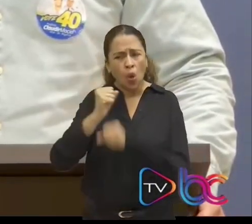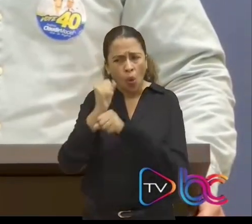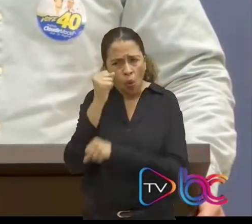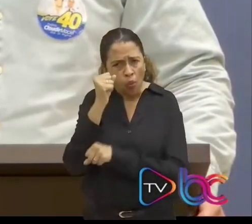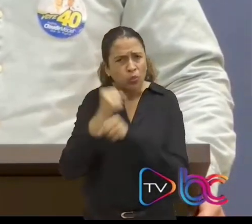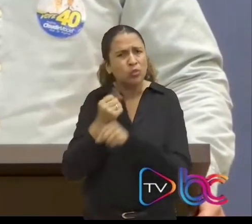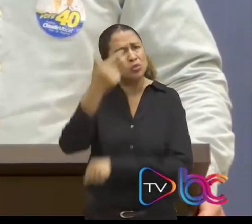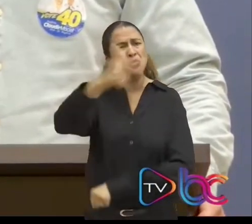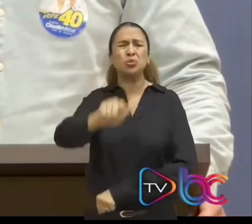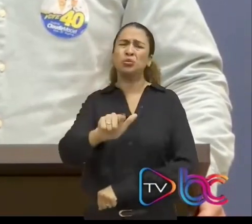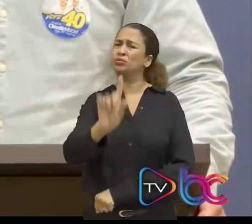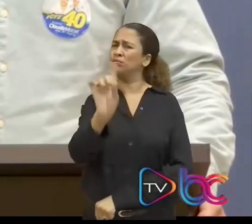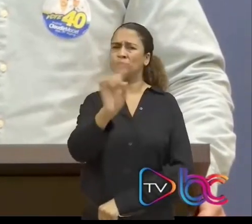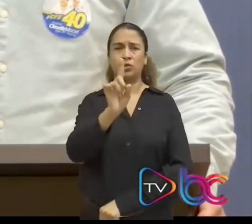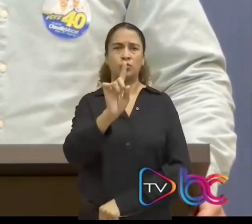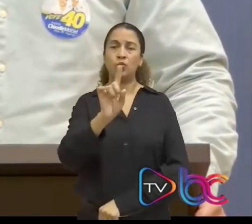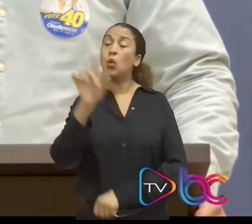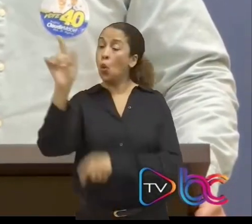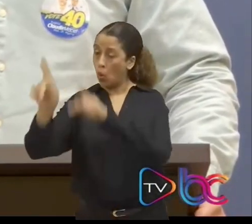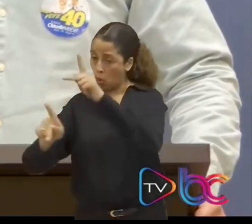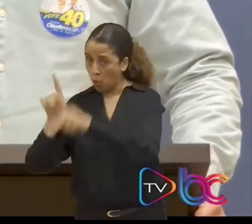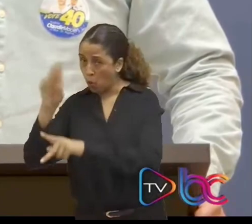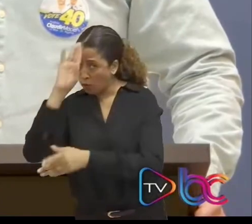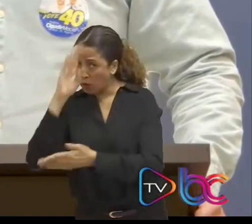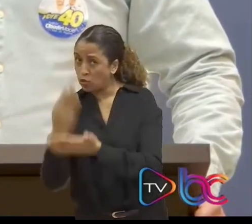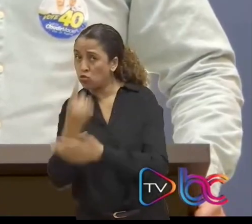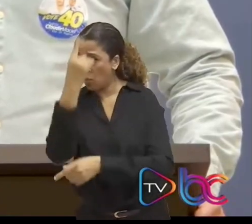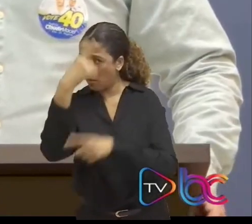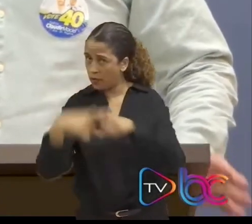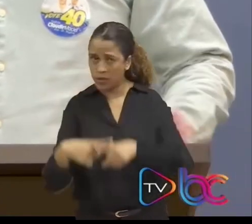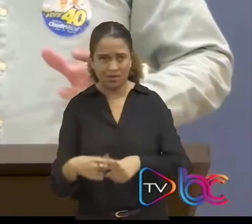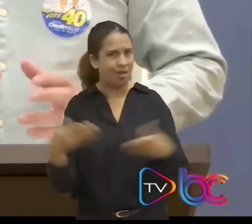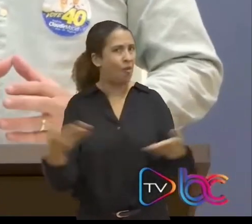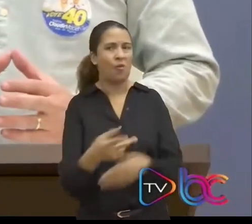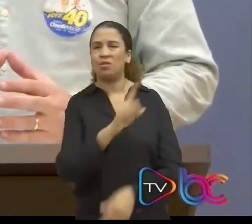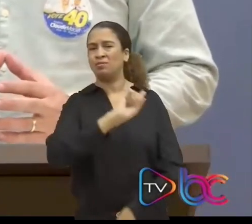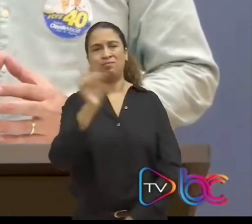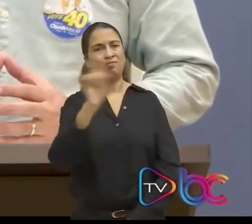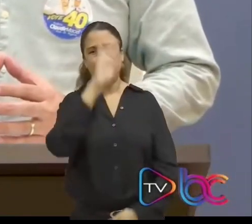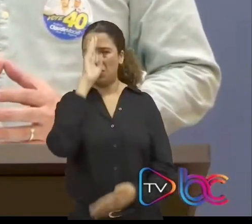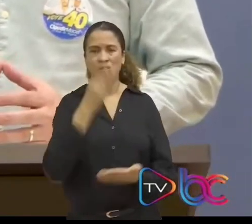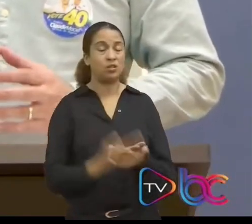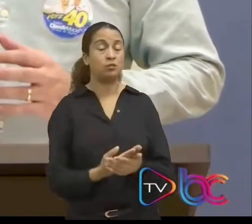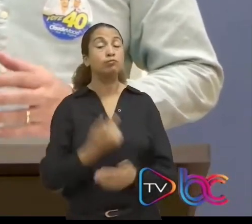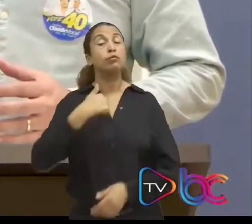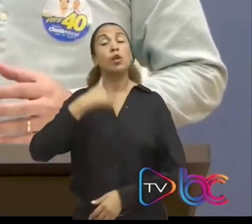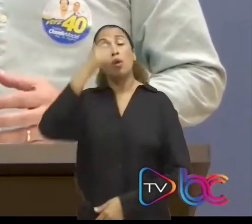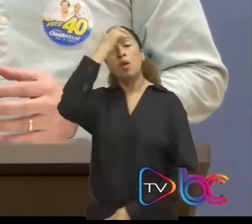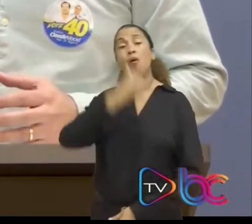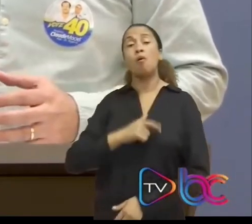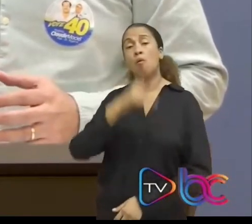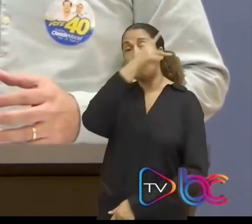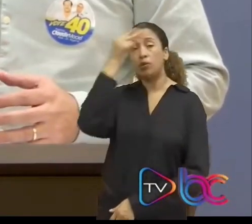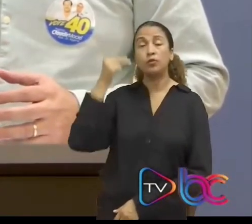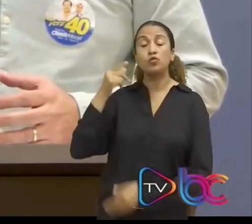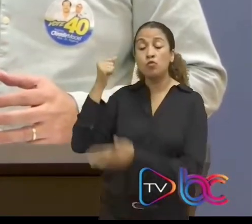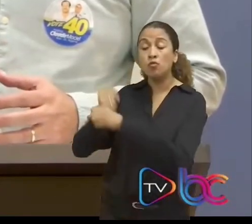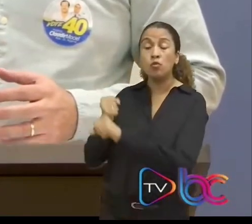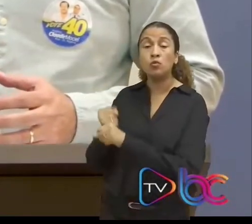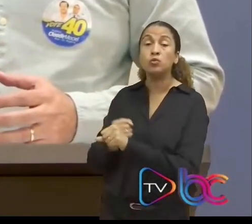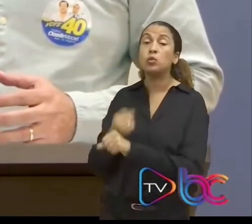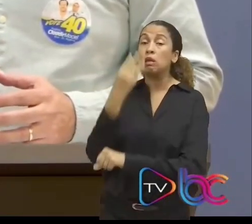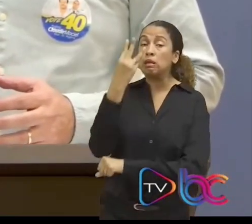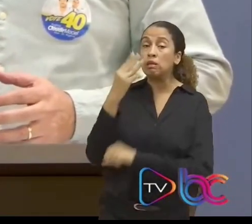vão conseguir, porque já enganaram o povo uma vez, não vão enganar a segunda. Eu vou construir como prefeito pelo menos 3 escolas de